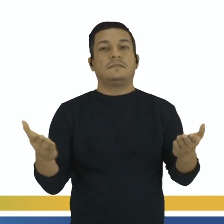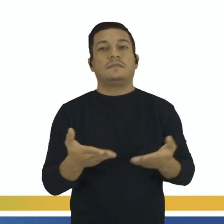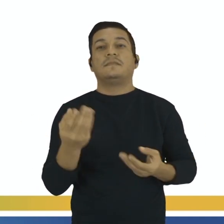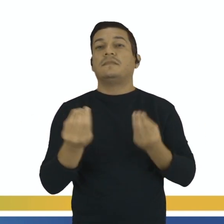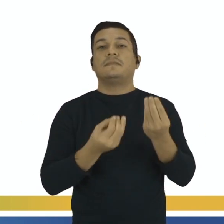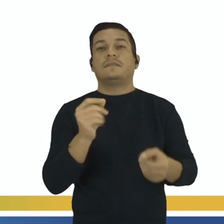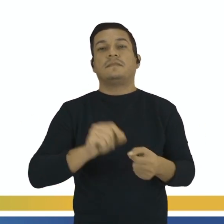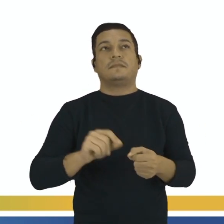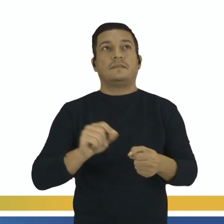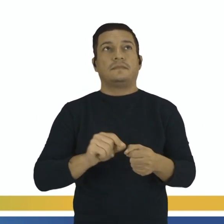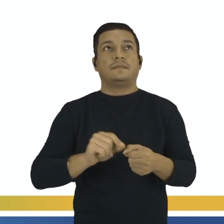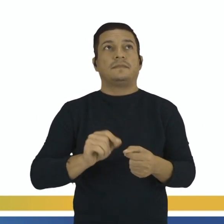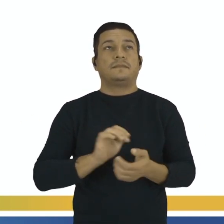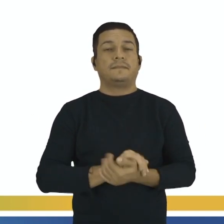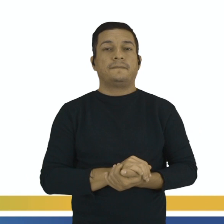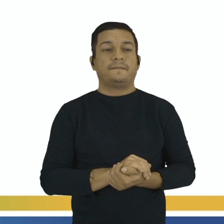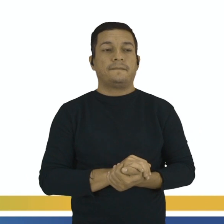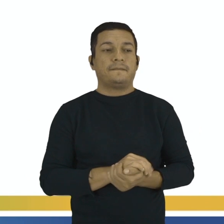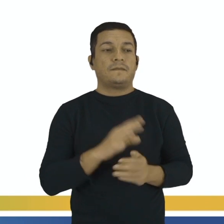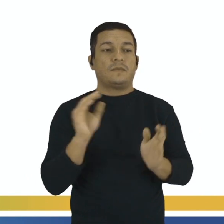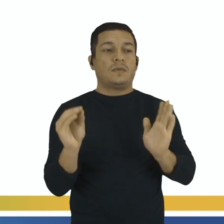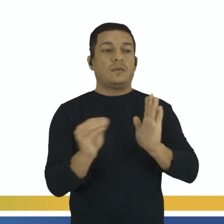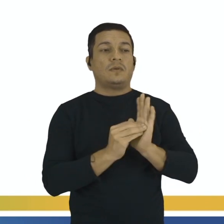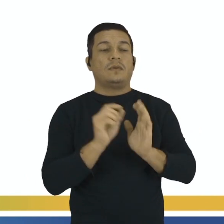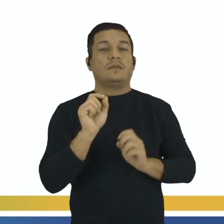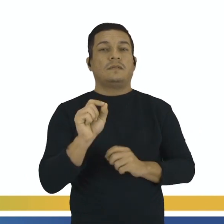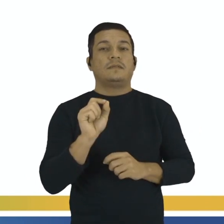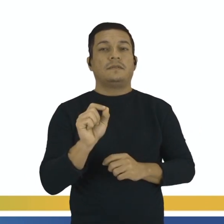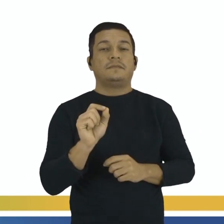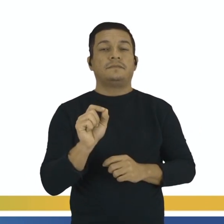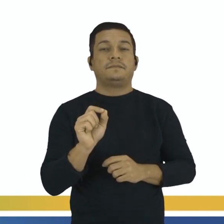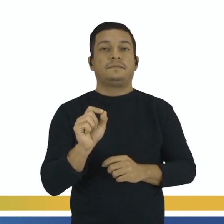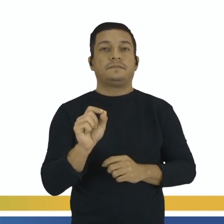vai fazer? Acrescentaremos o quê?